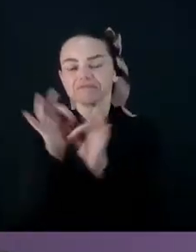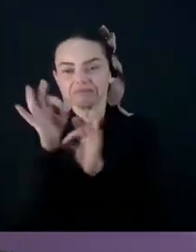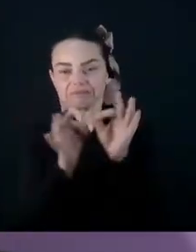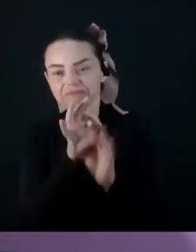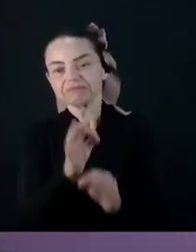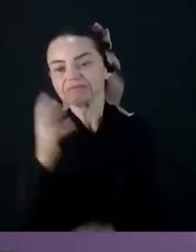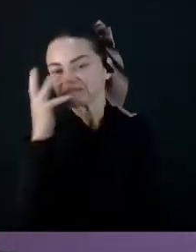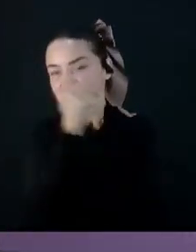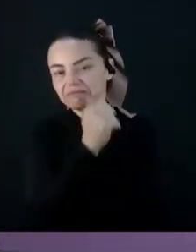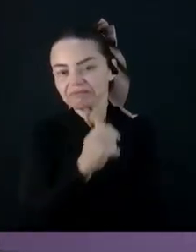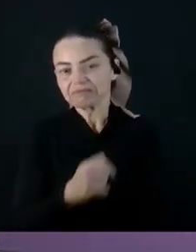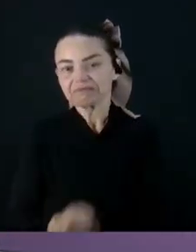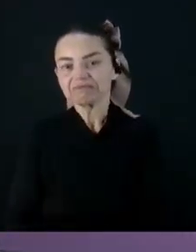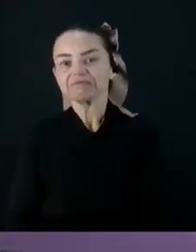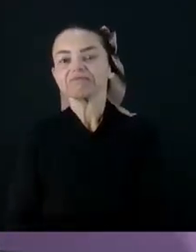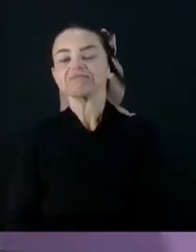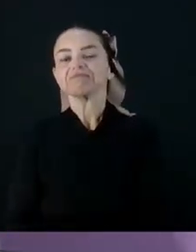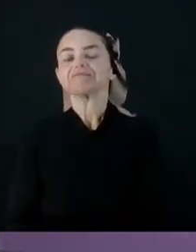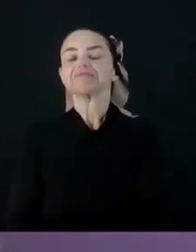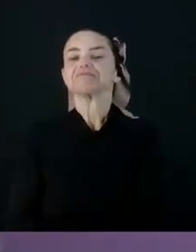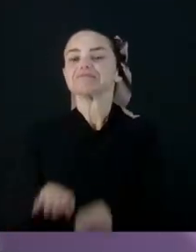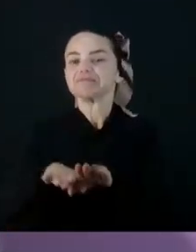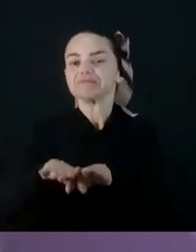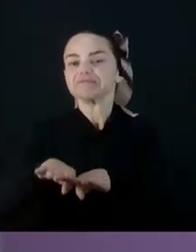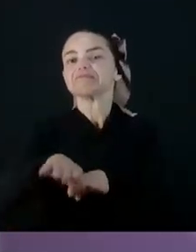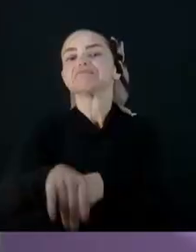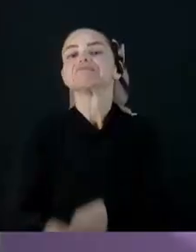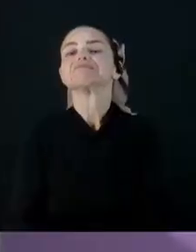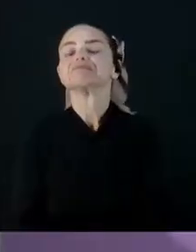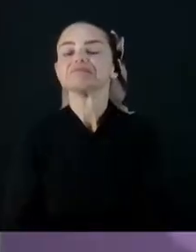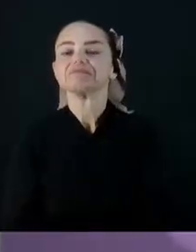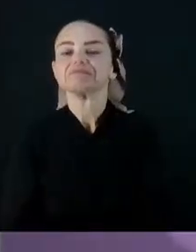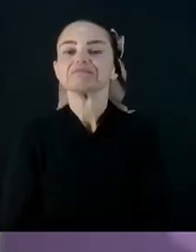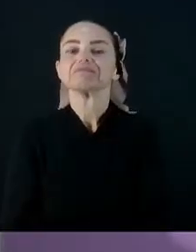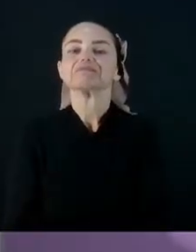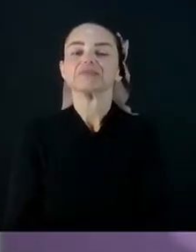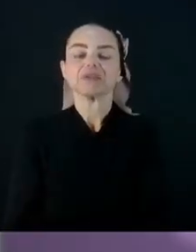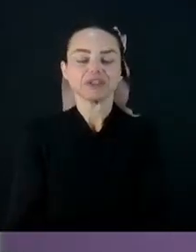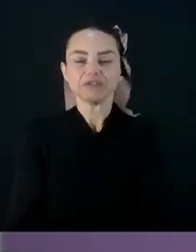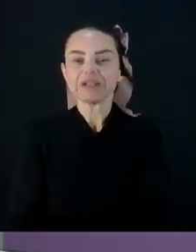Tá. E costura. Costura essas 2 dobrinhas.